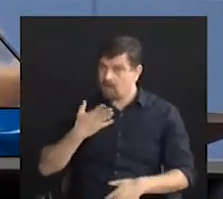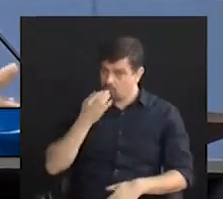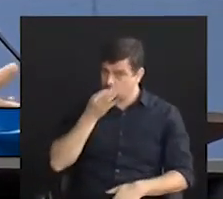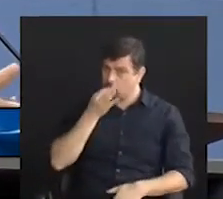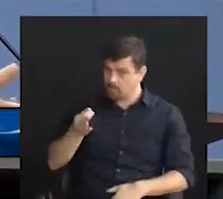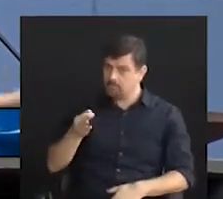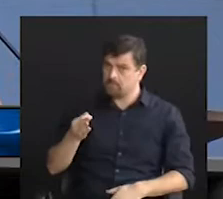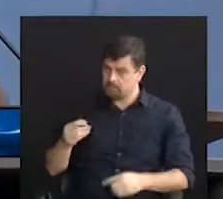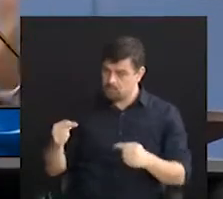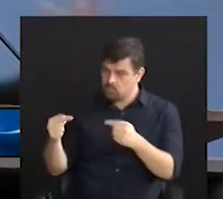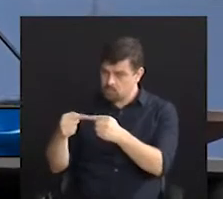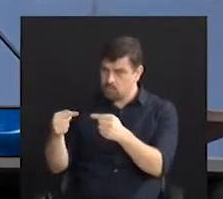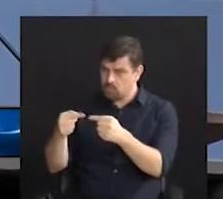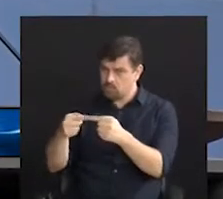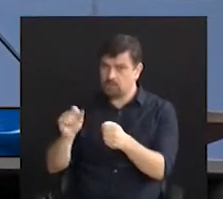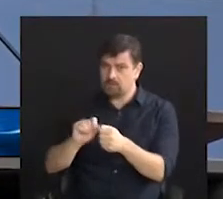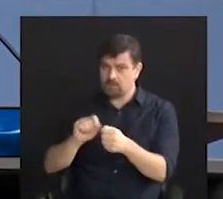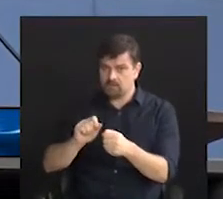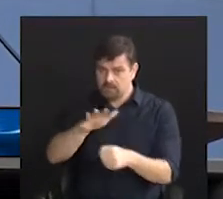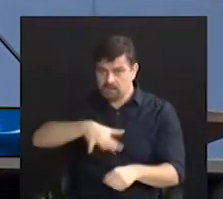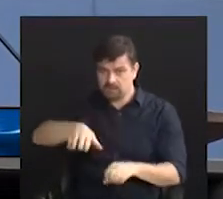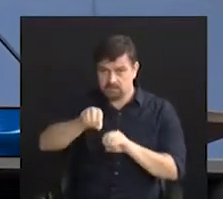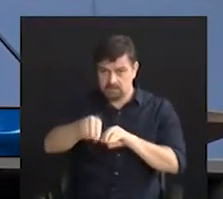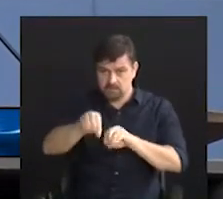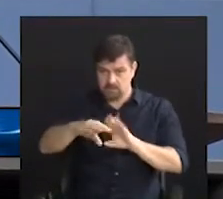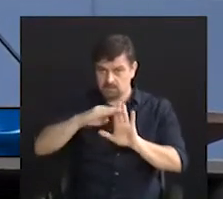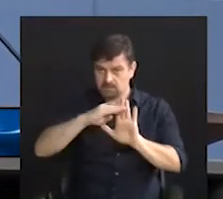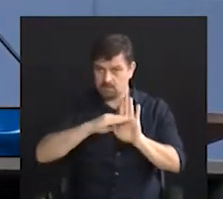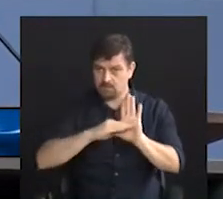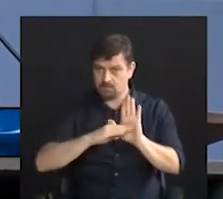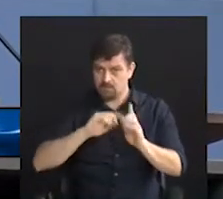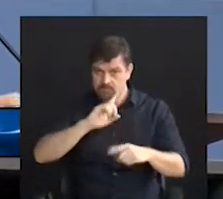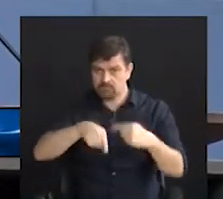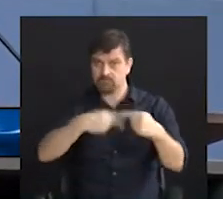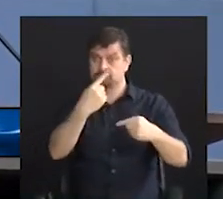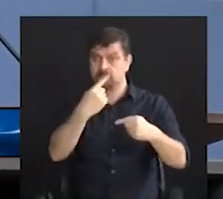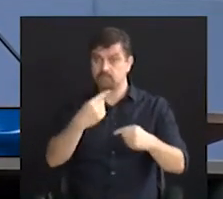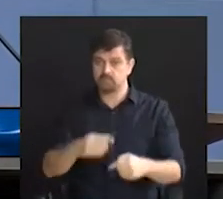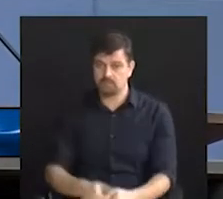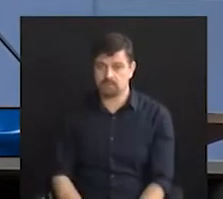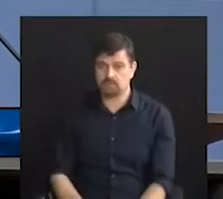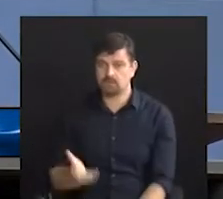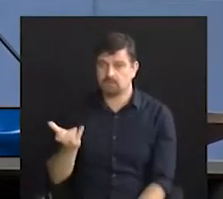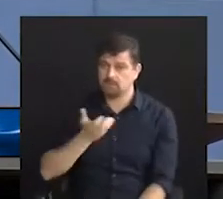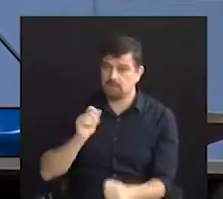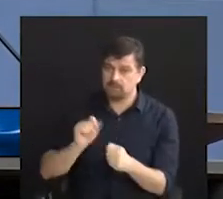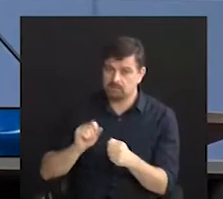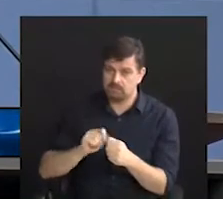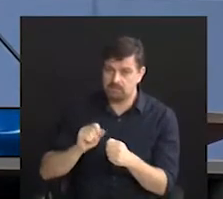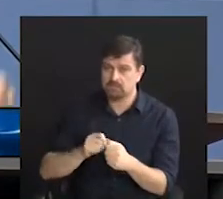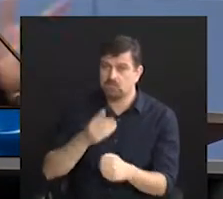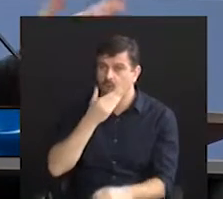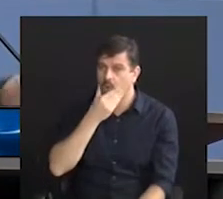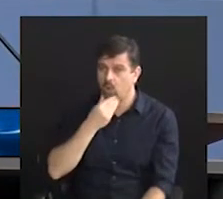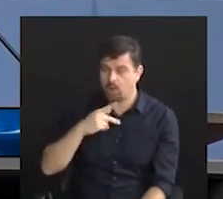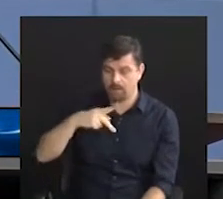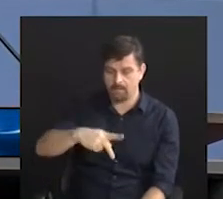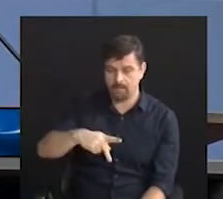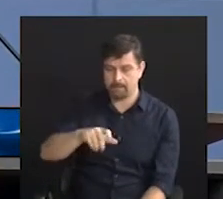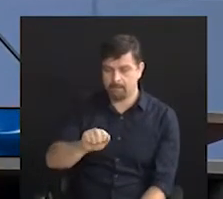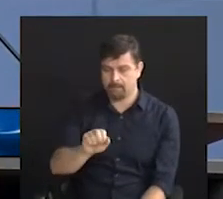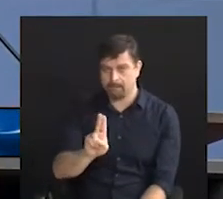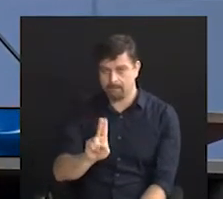avançavam no aprimoramento do plano. E aí eu quero fazer referência ao Paulo e ao Cláudio, dois